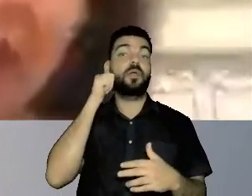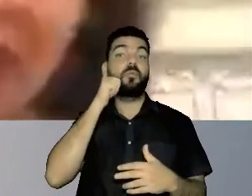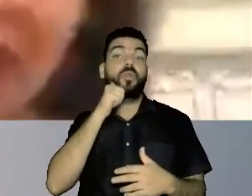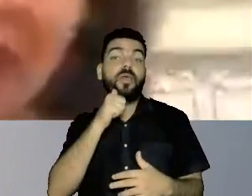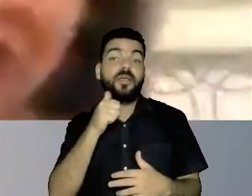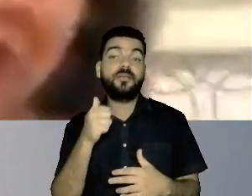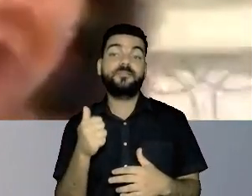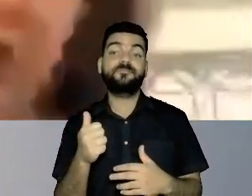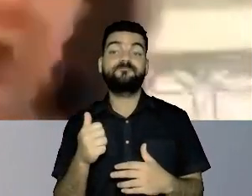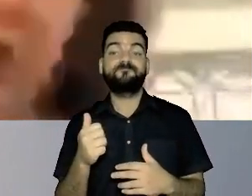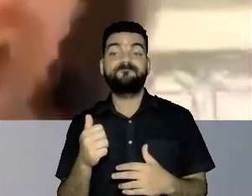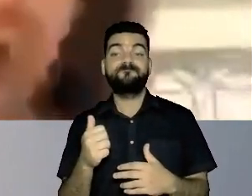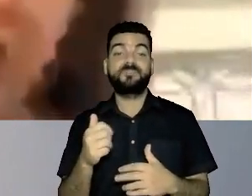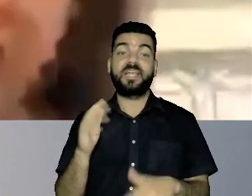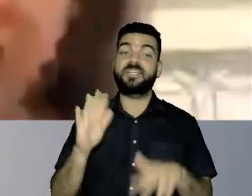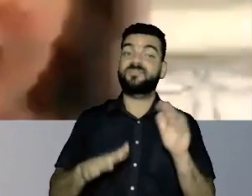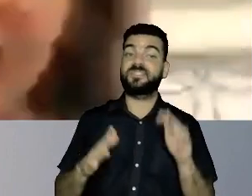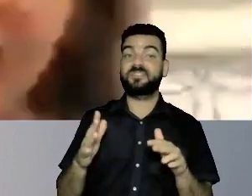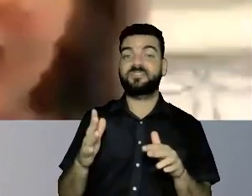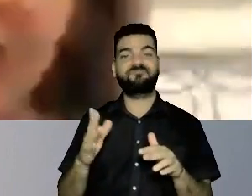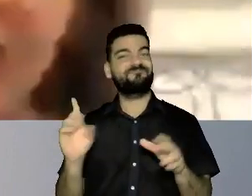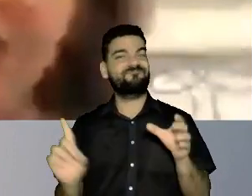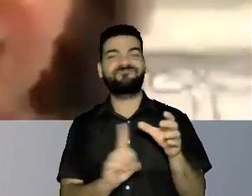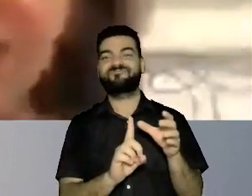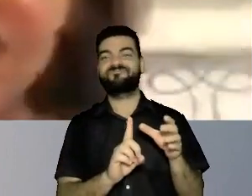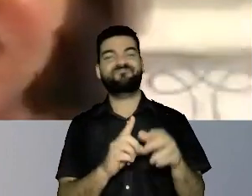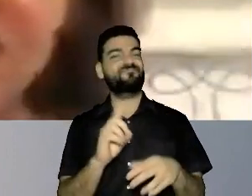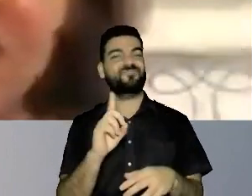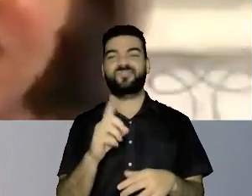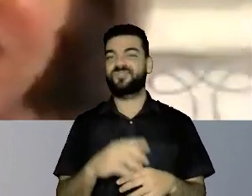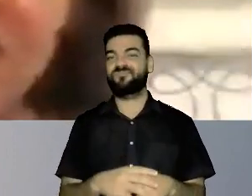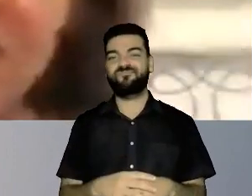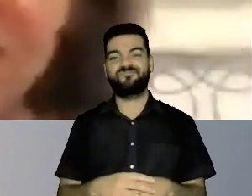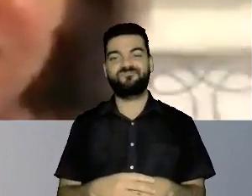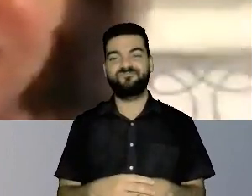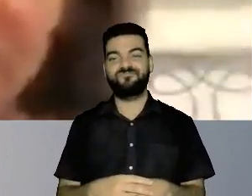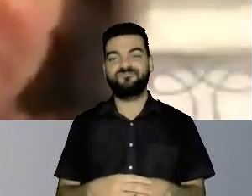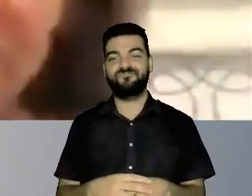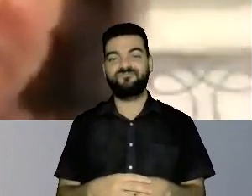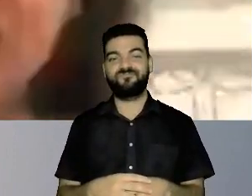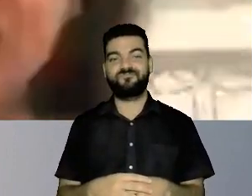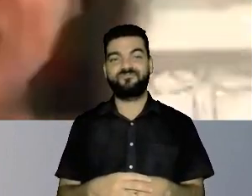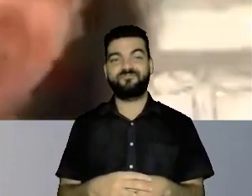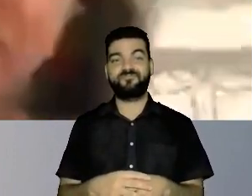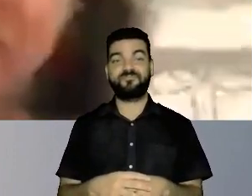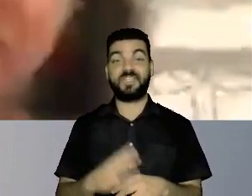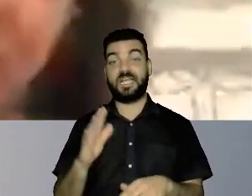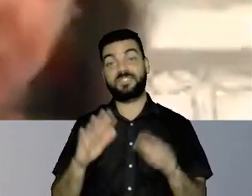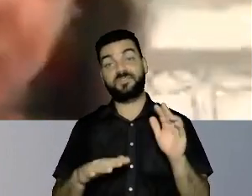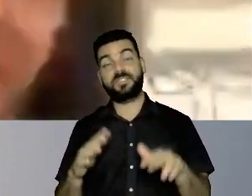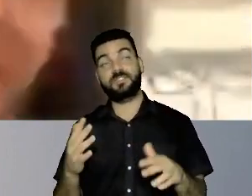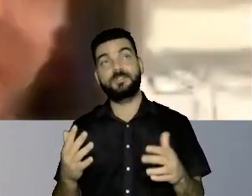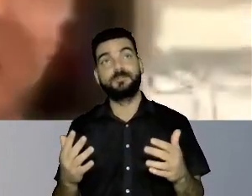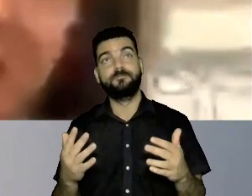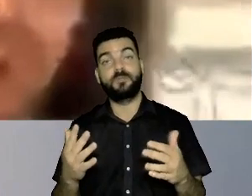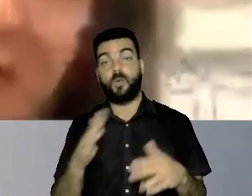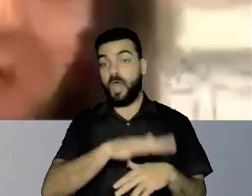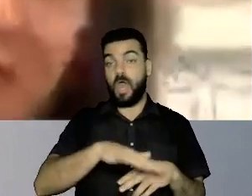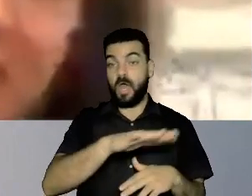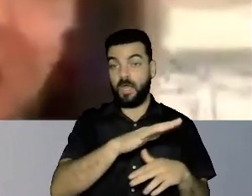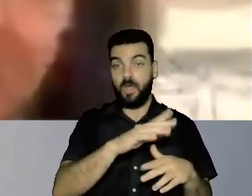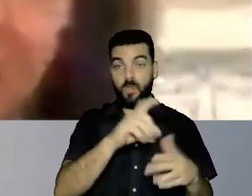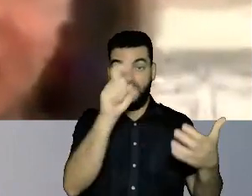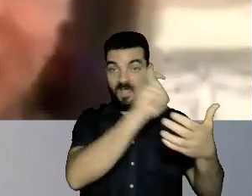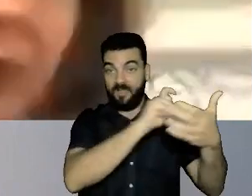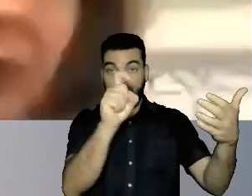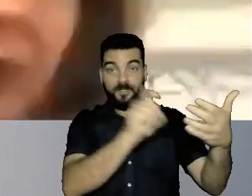de protesto, e as mulheres geralmente não ocupam esse espaço, não